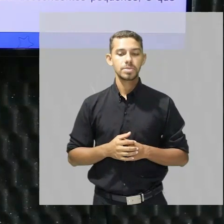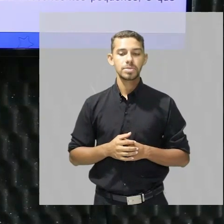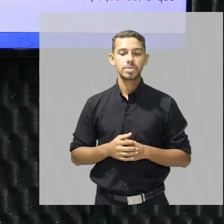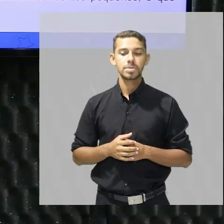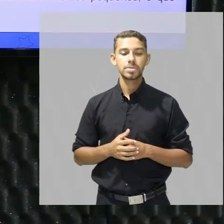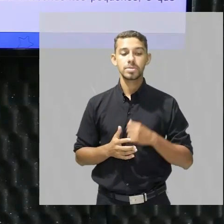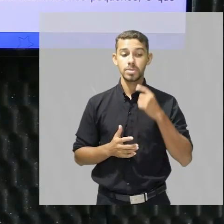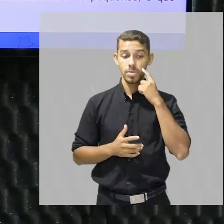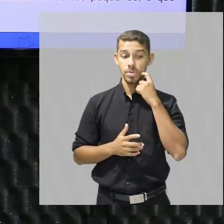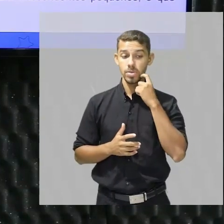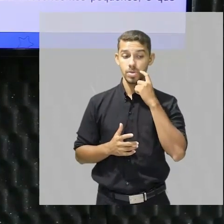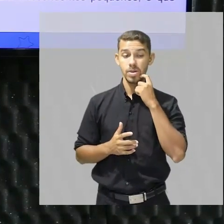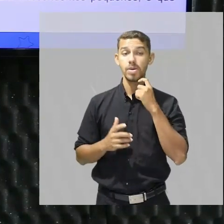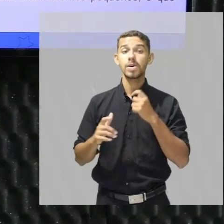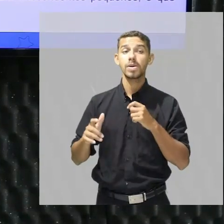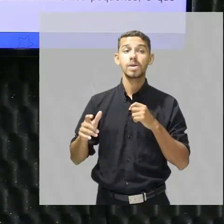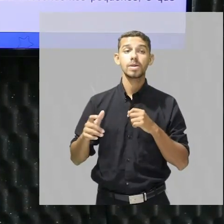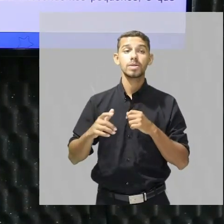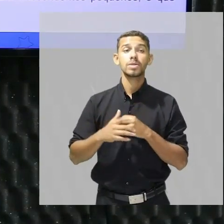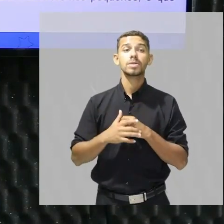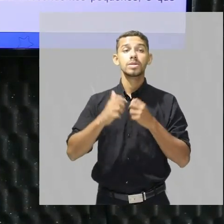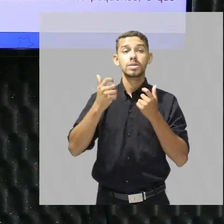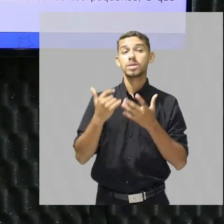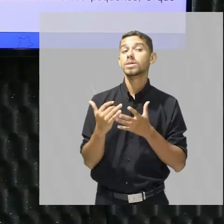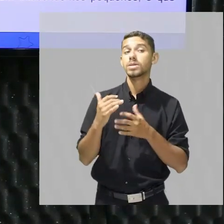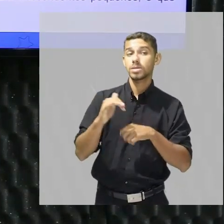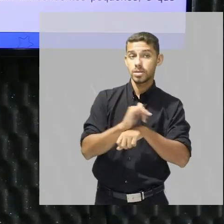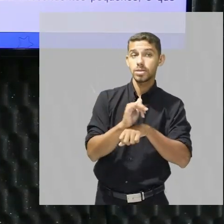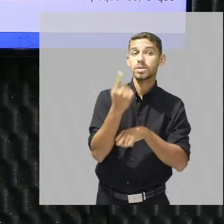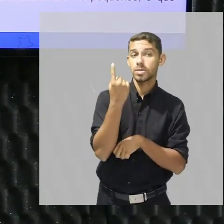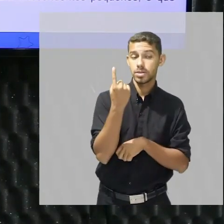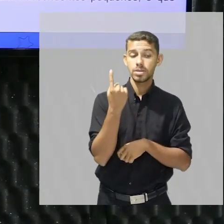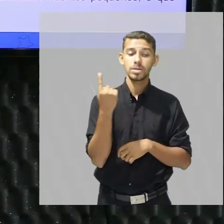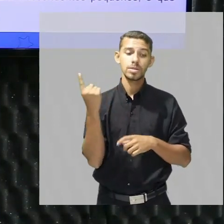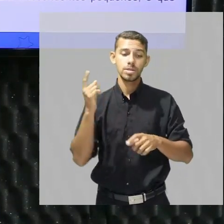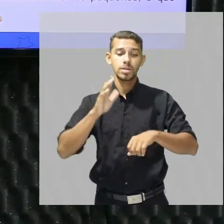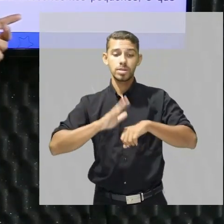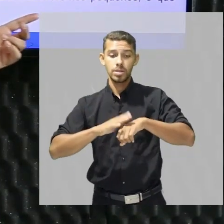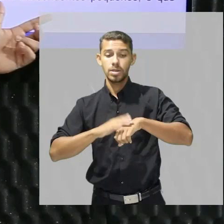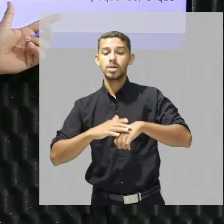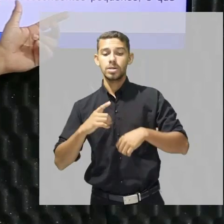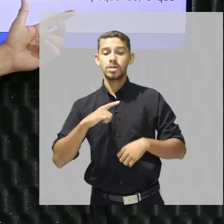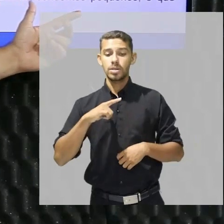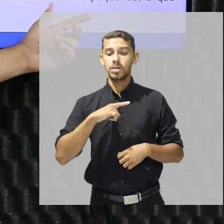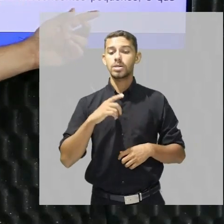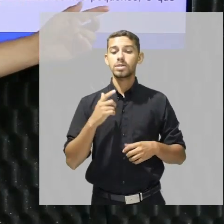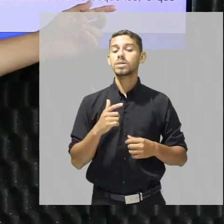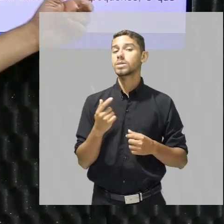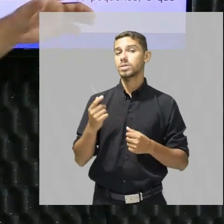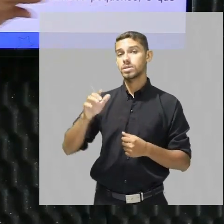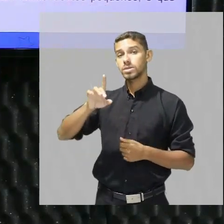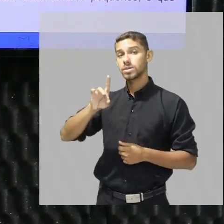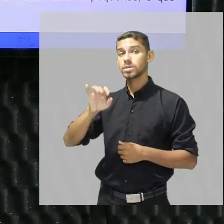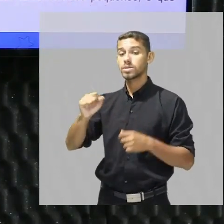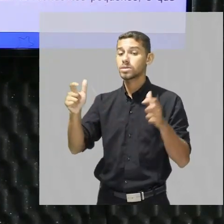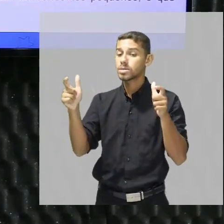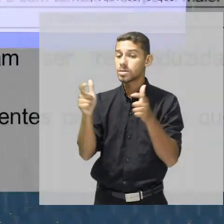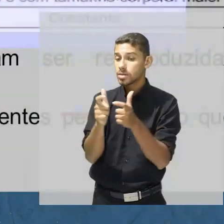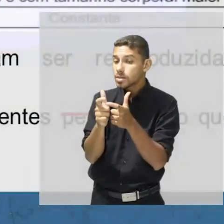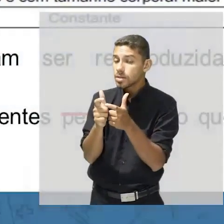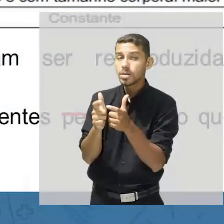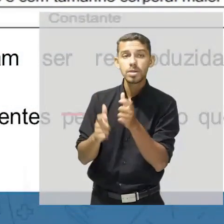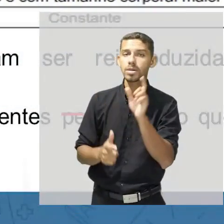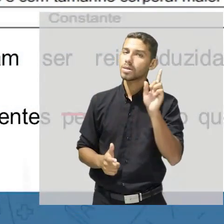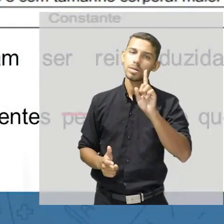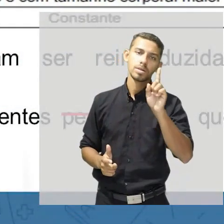A letra A está errada porque ele diz assim, a estratégia 1, pois essas espécies produzem descendentes pequenos. O tamanho